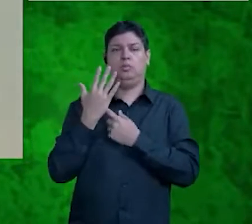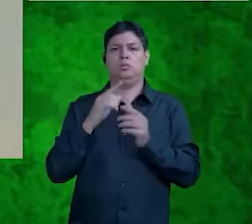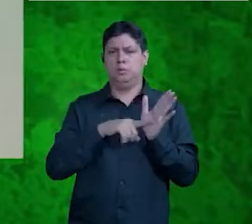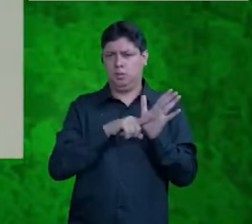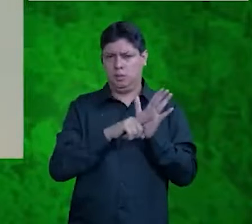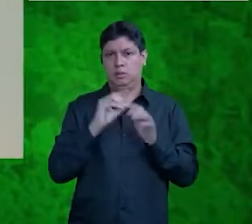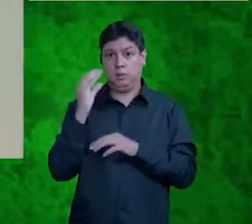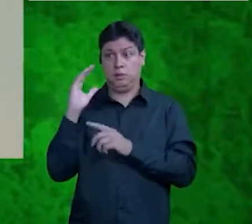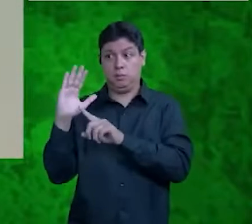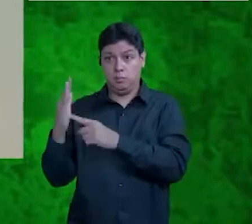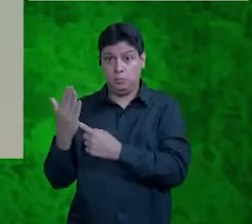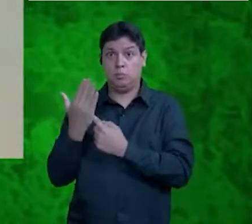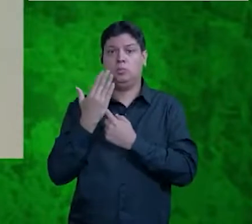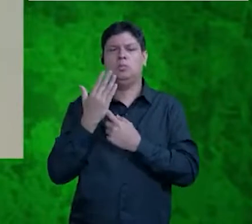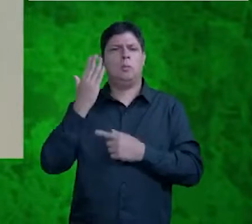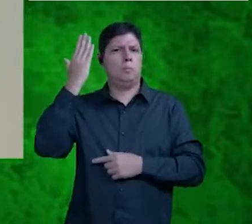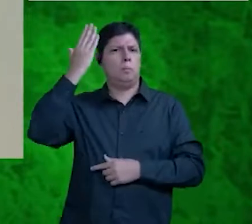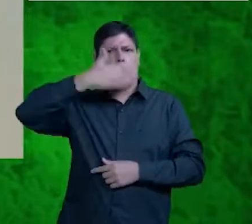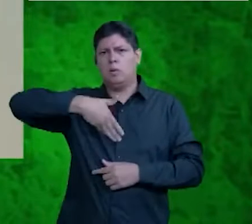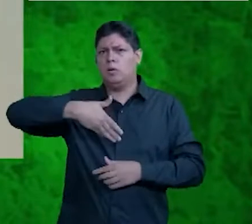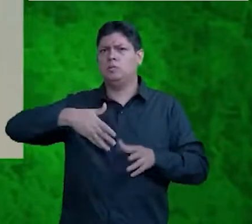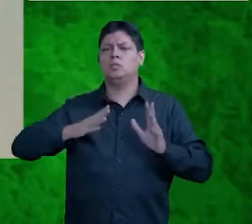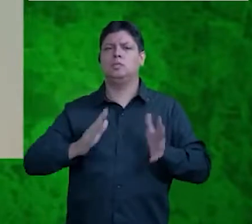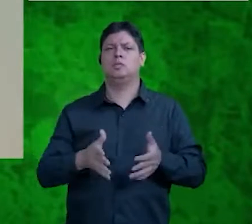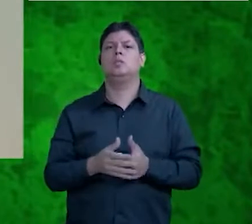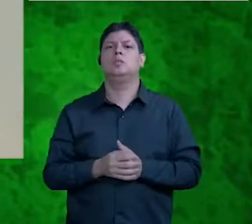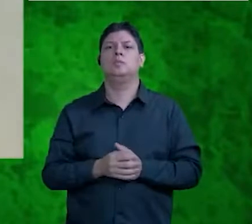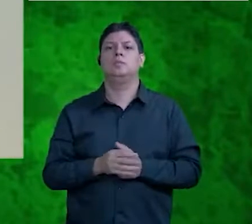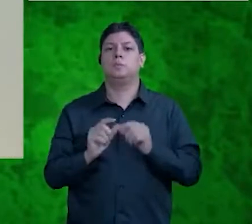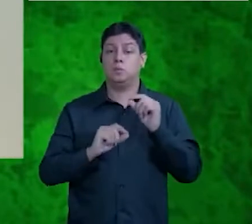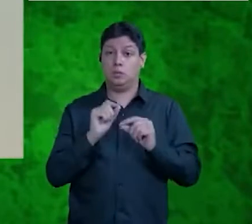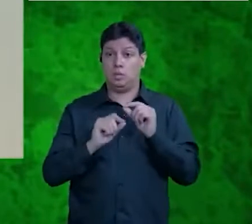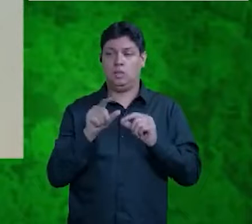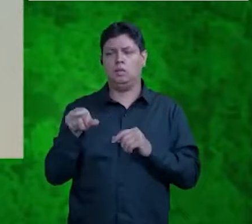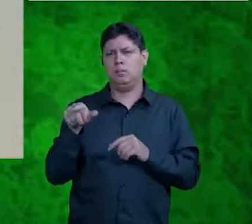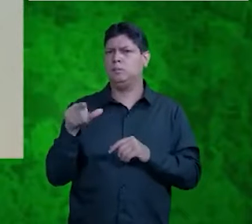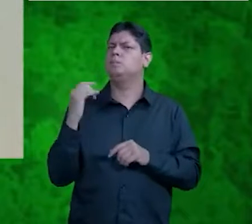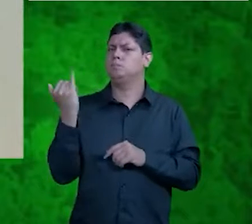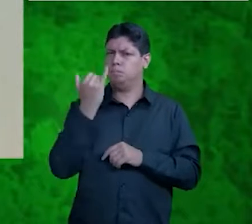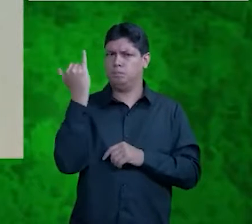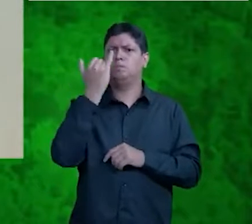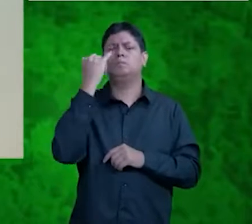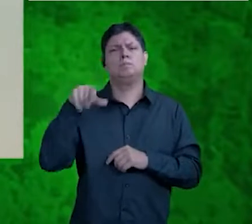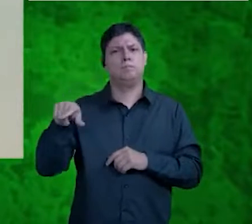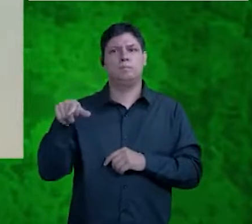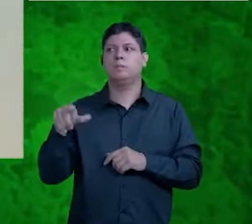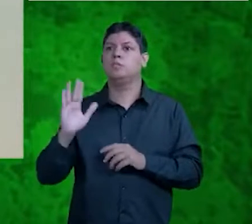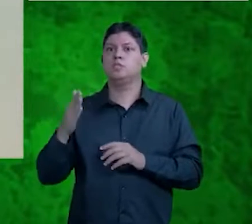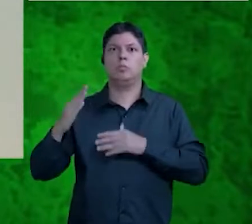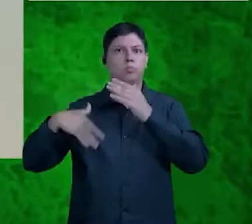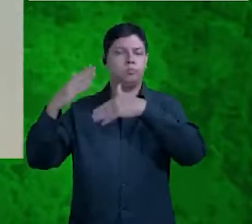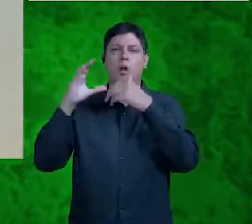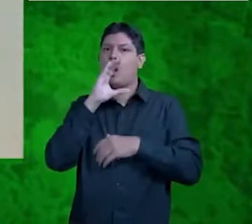mais uma vez provou para que a sua importância desenvolveu rapidamente vacinas